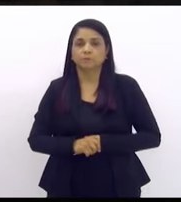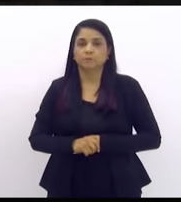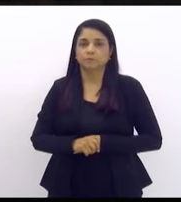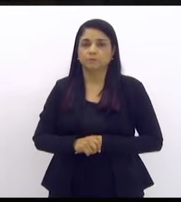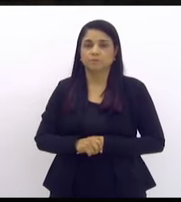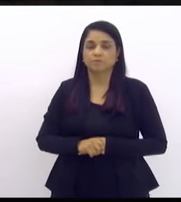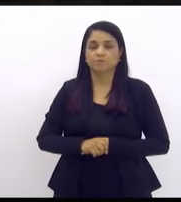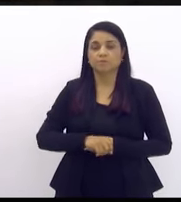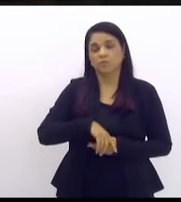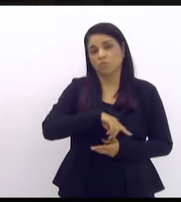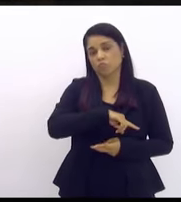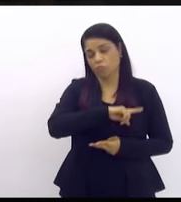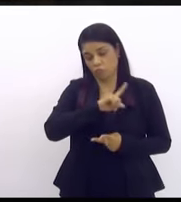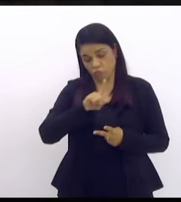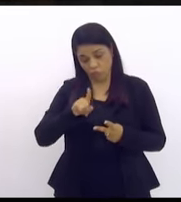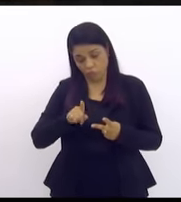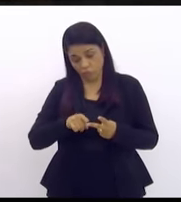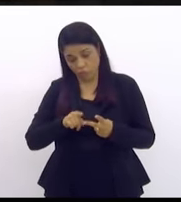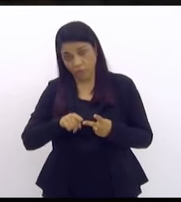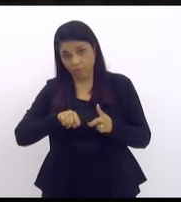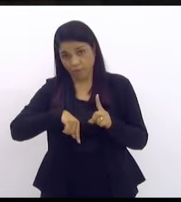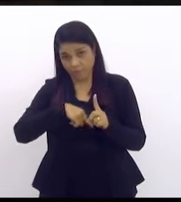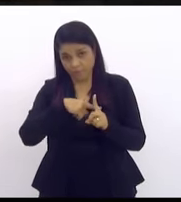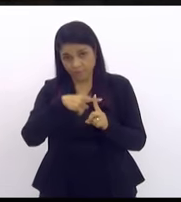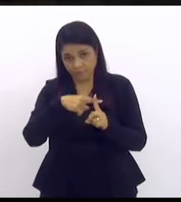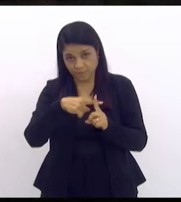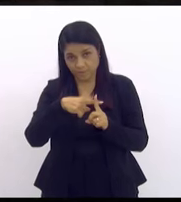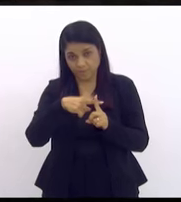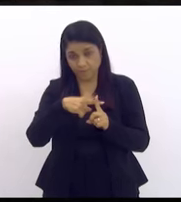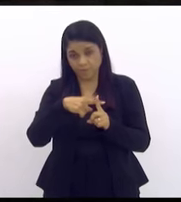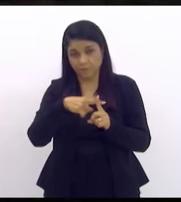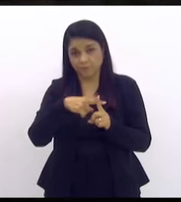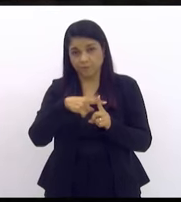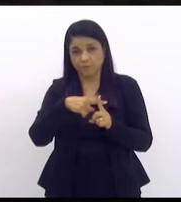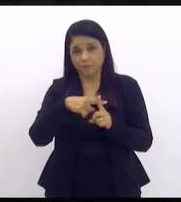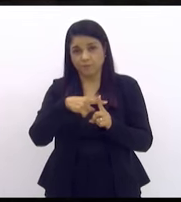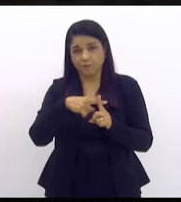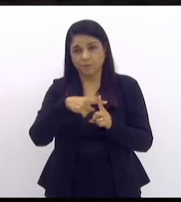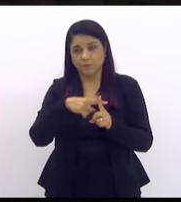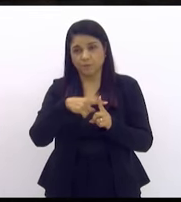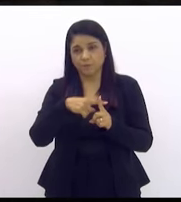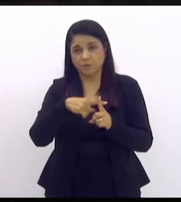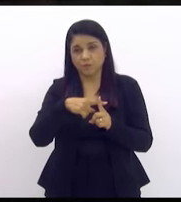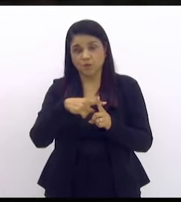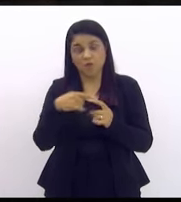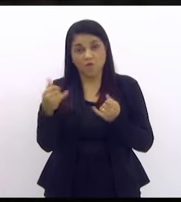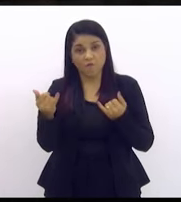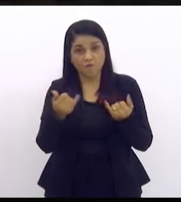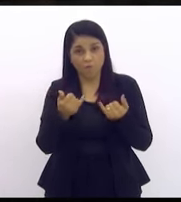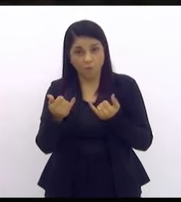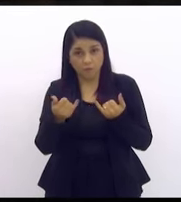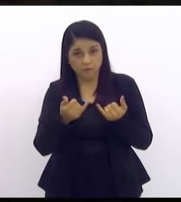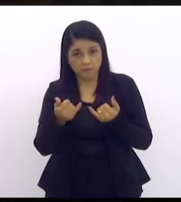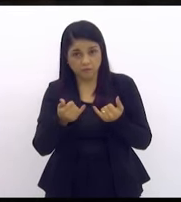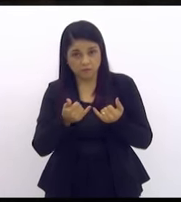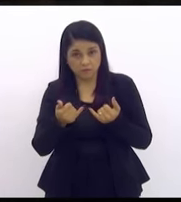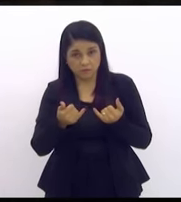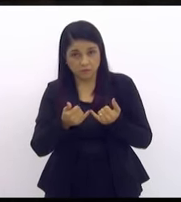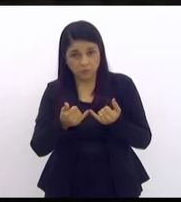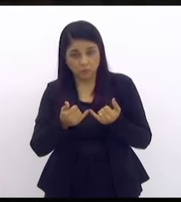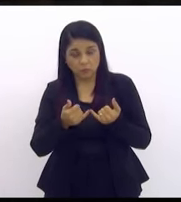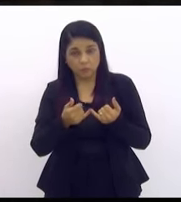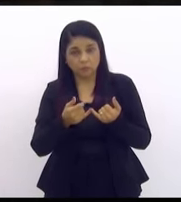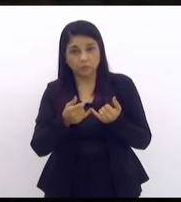O segundo ponto positivo é que o menor número de informações a se